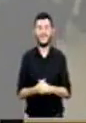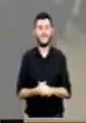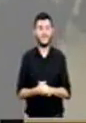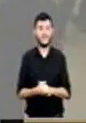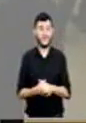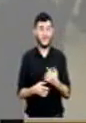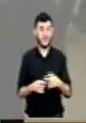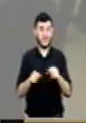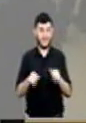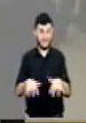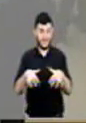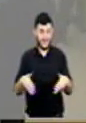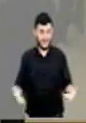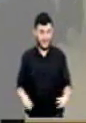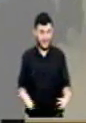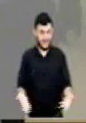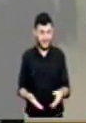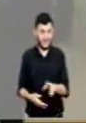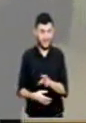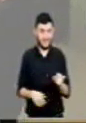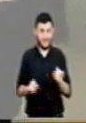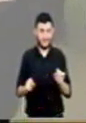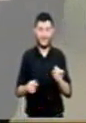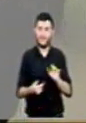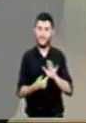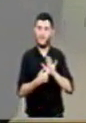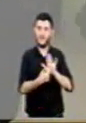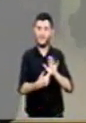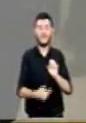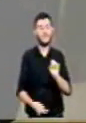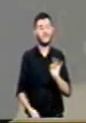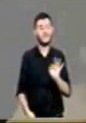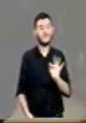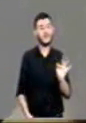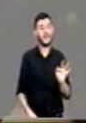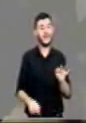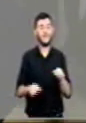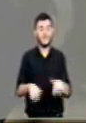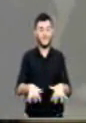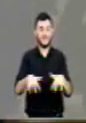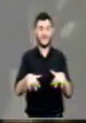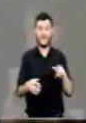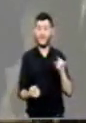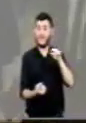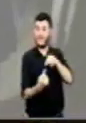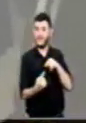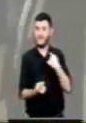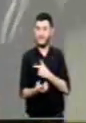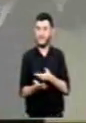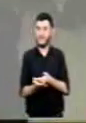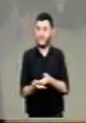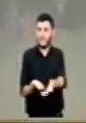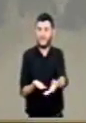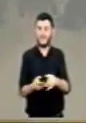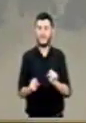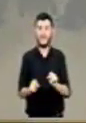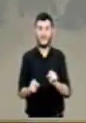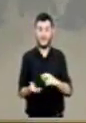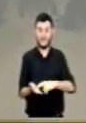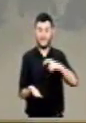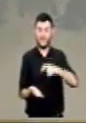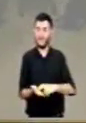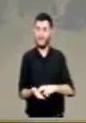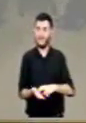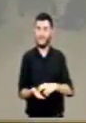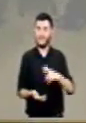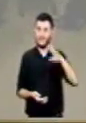Direto do plenário de agora, está com imagens do Supremo Tribunal Federal, do plenário, para o início da sessão plenária da tarde, da manhã desta